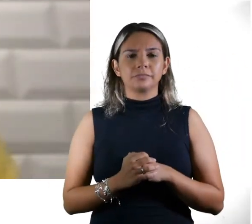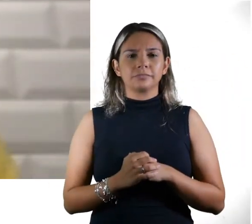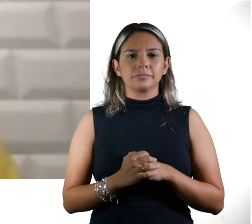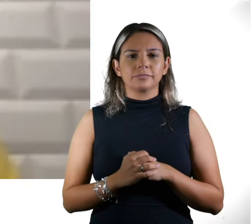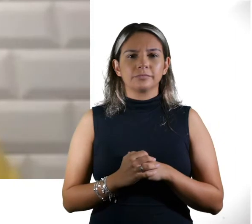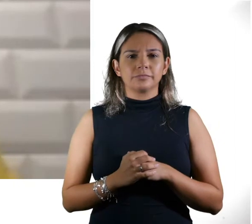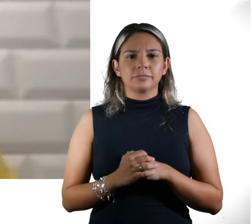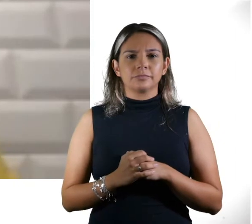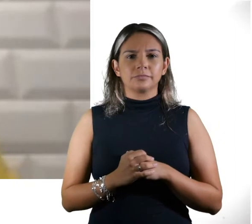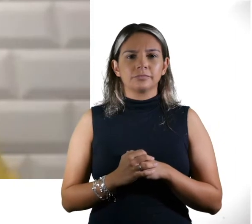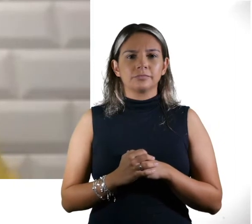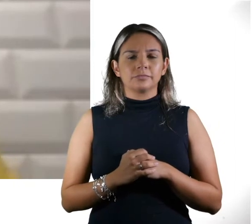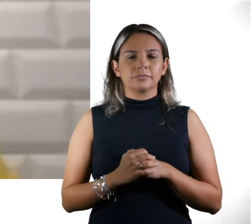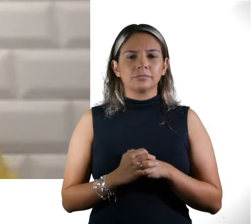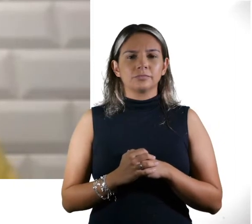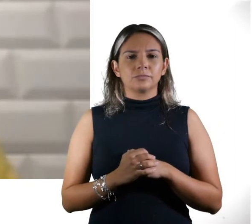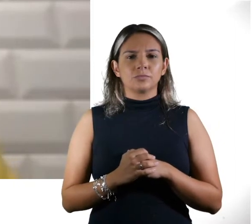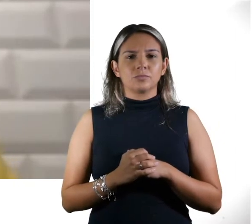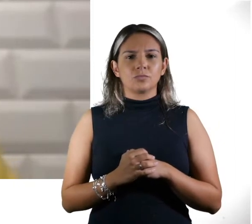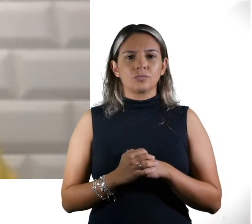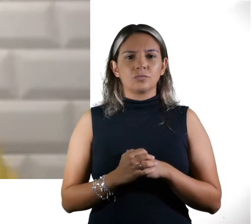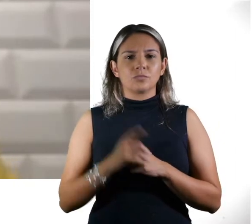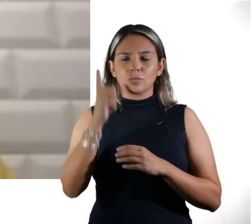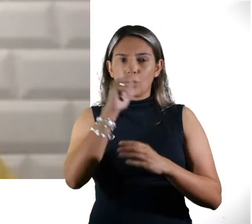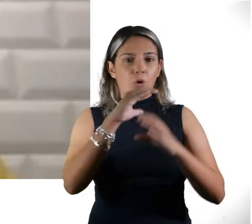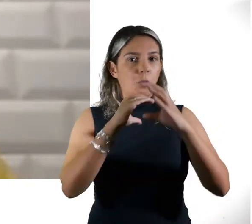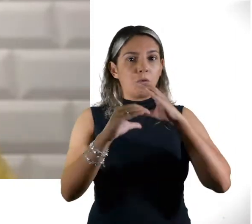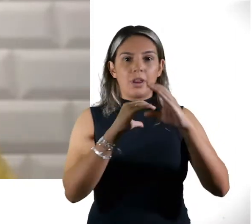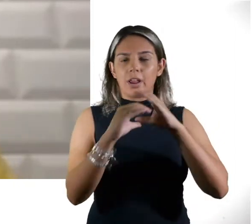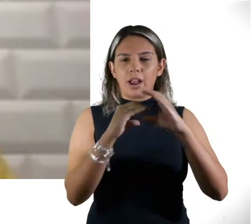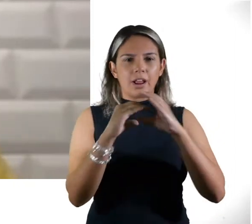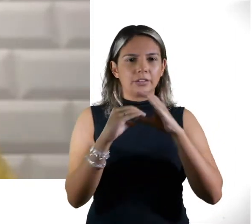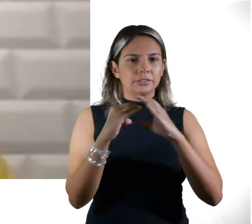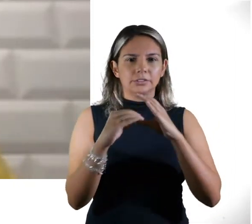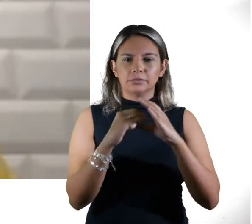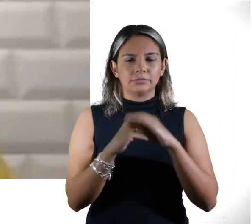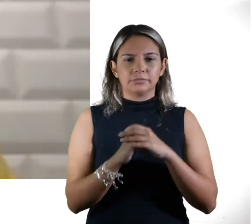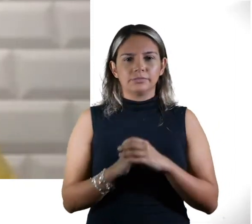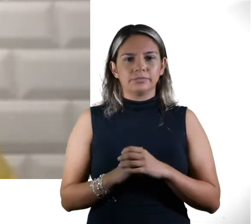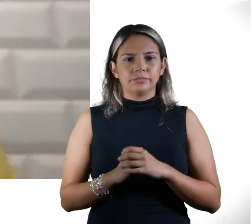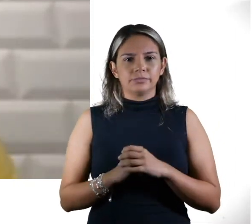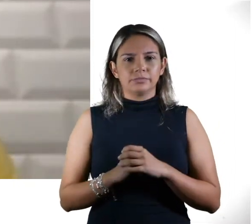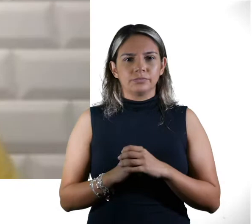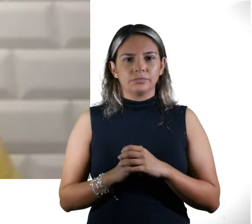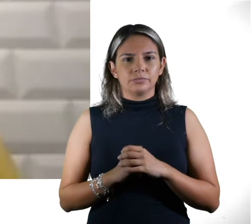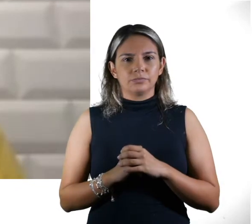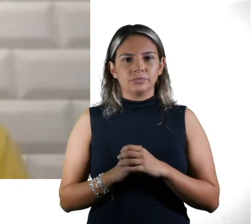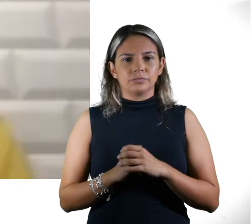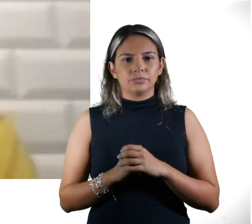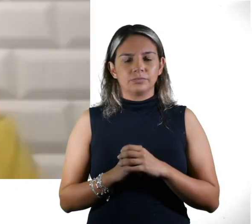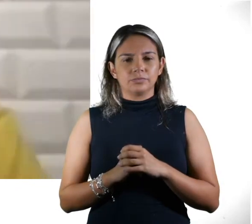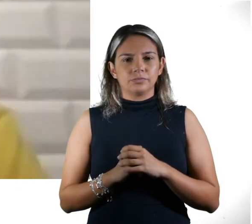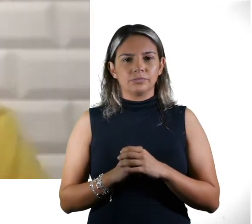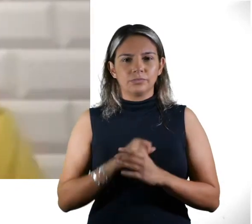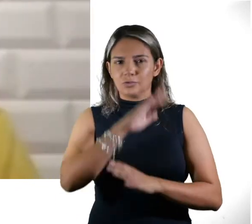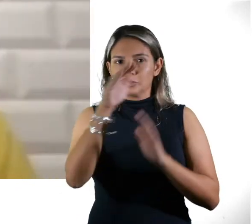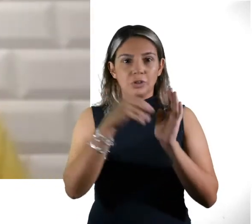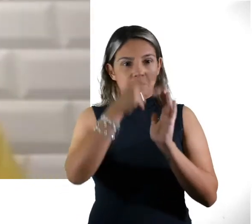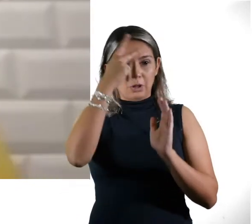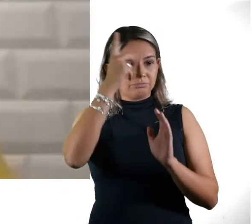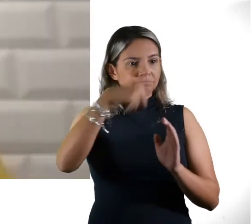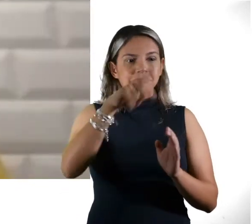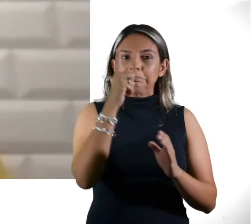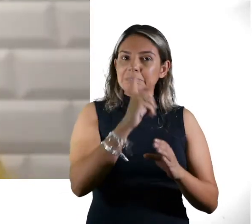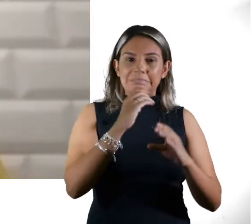e as comunicações caem, e portanto todas as pessoas ali ficam incomunicáveis,